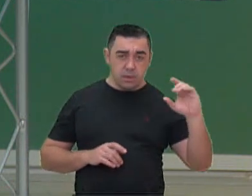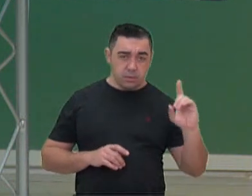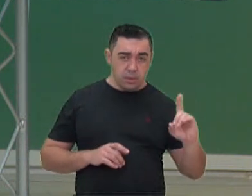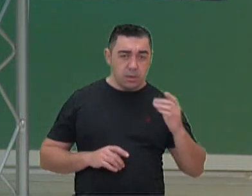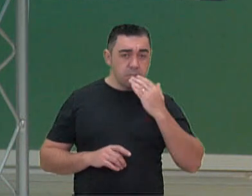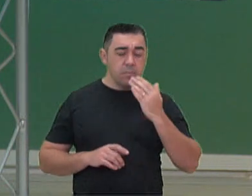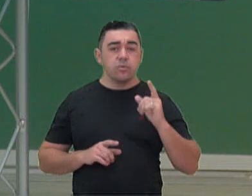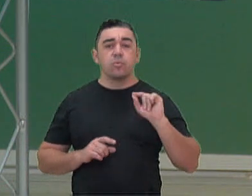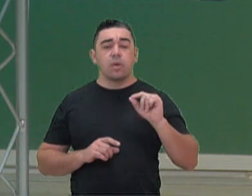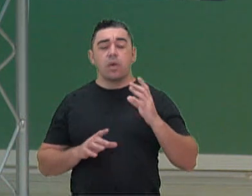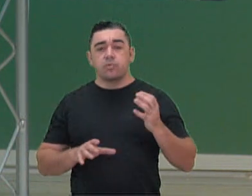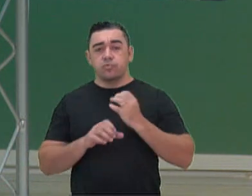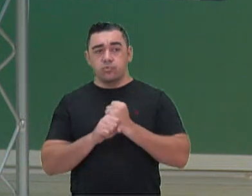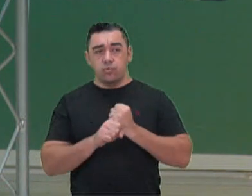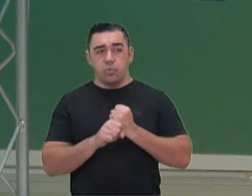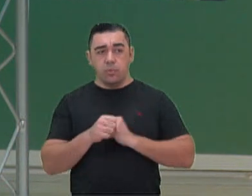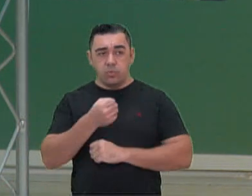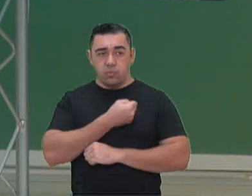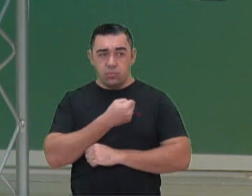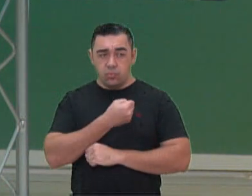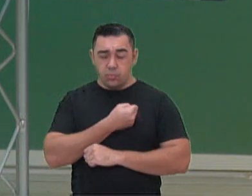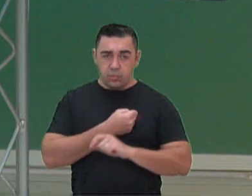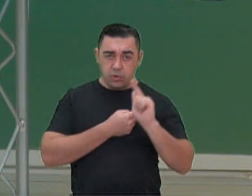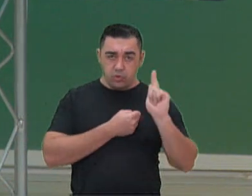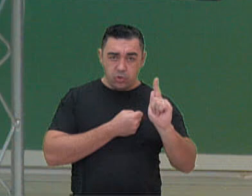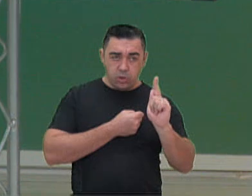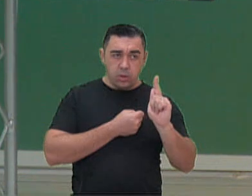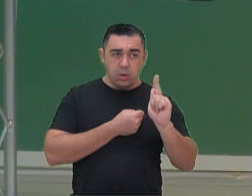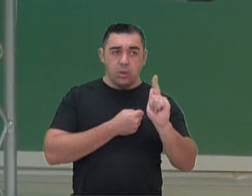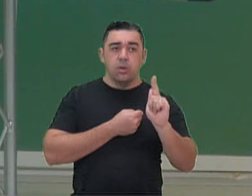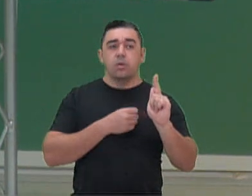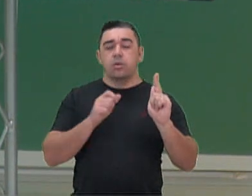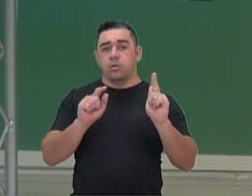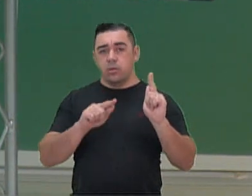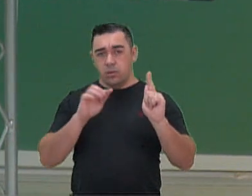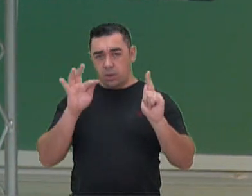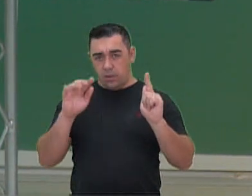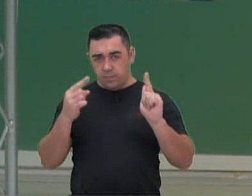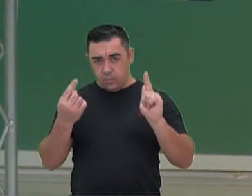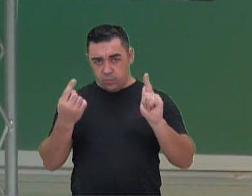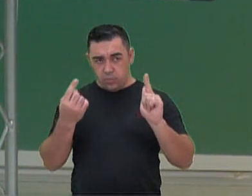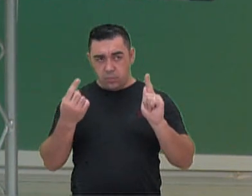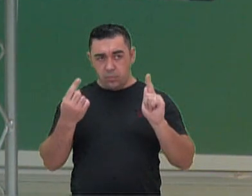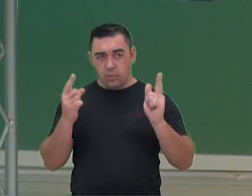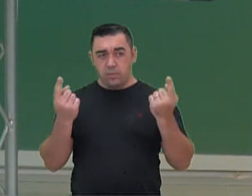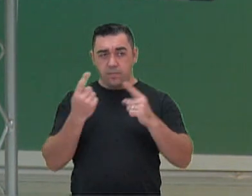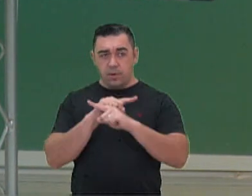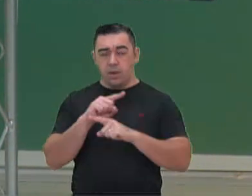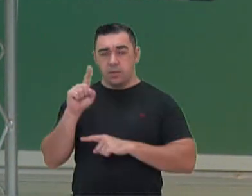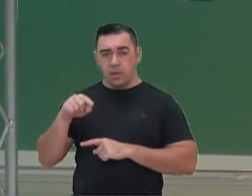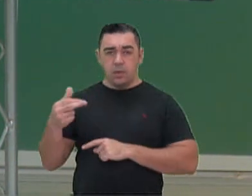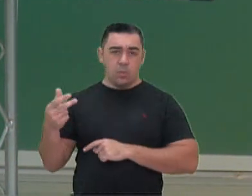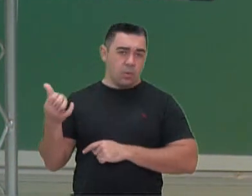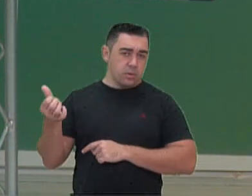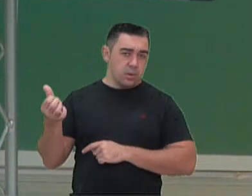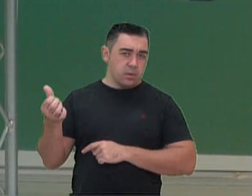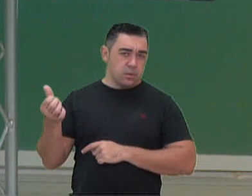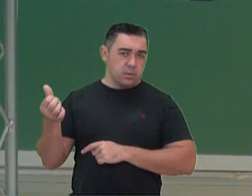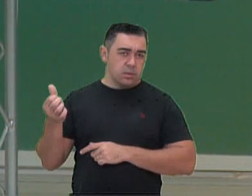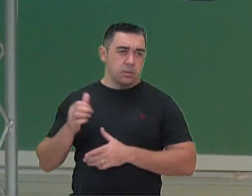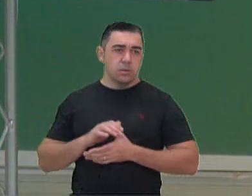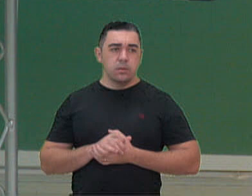fala que a soma desse valor numérico em g com esse valor numérico em f inversa dá